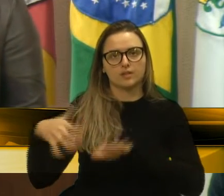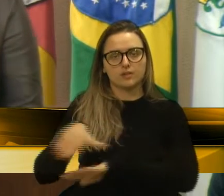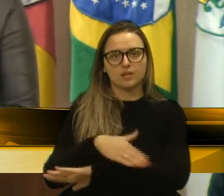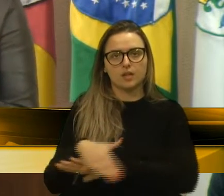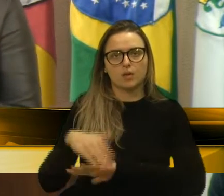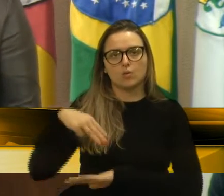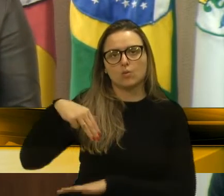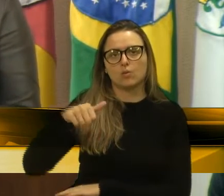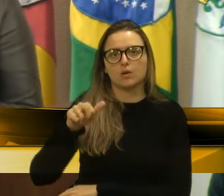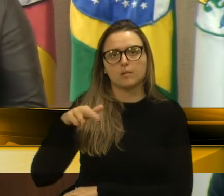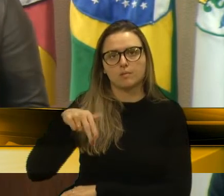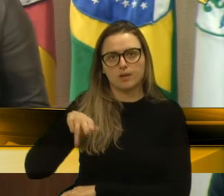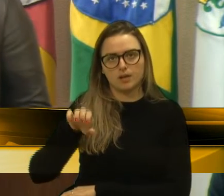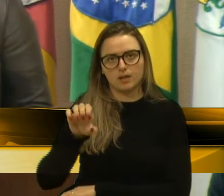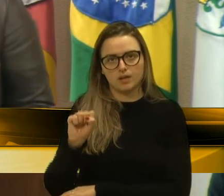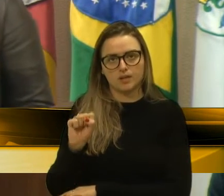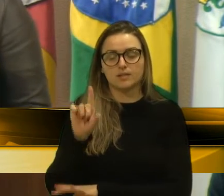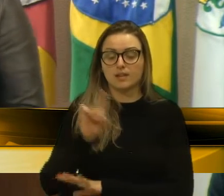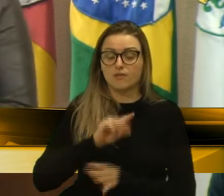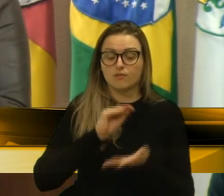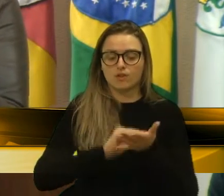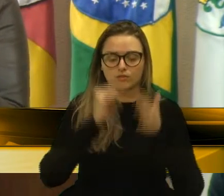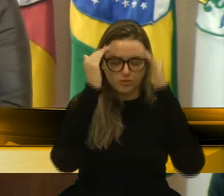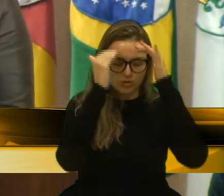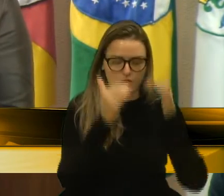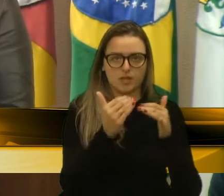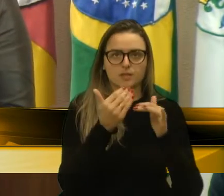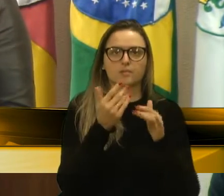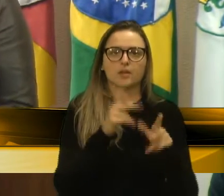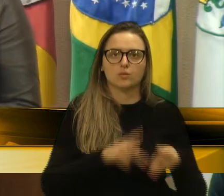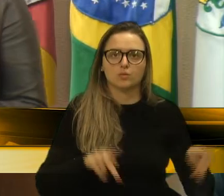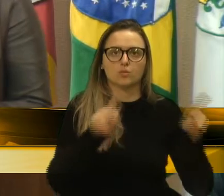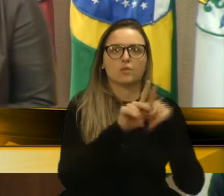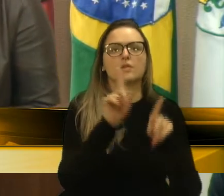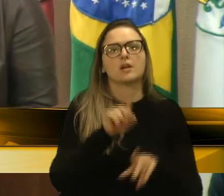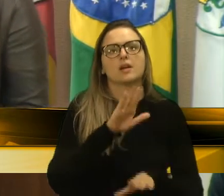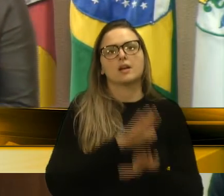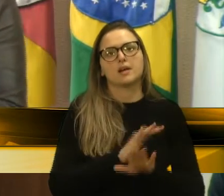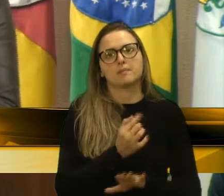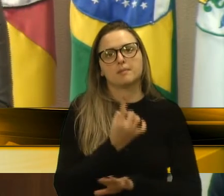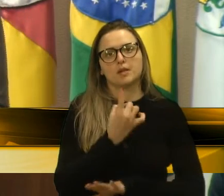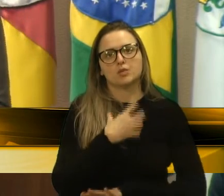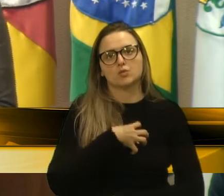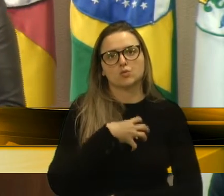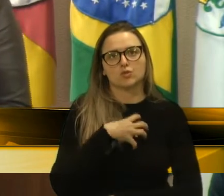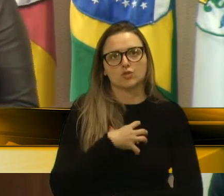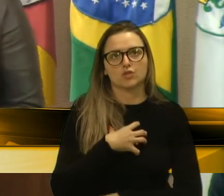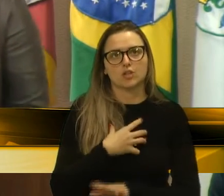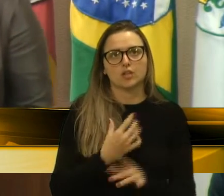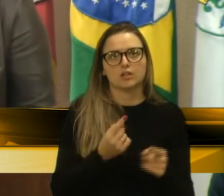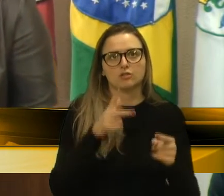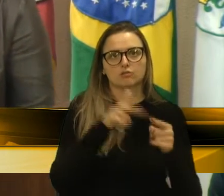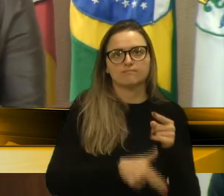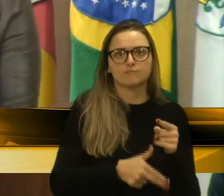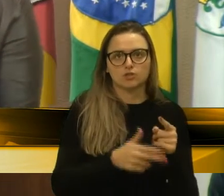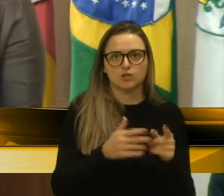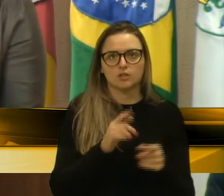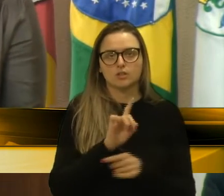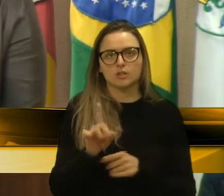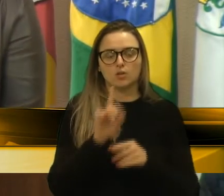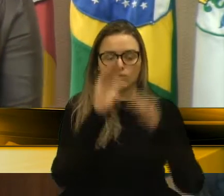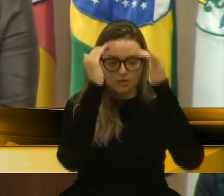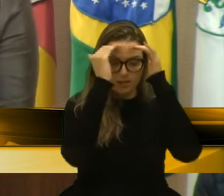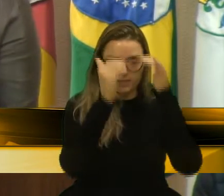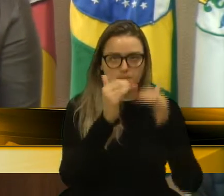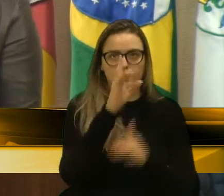um desrespeito com a população, é mais uma forma, eu diria, de violação, sim, de direitos humanos, quando você não